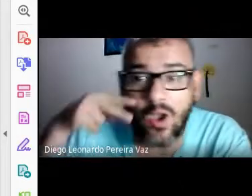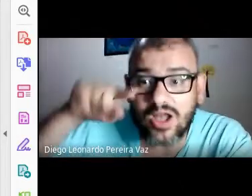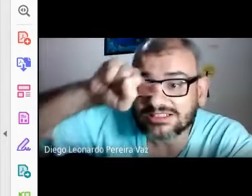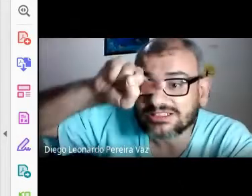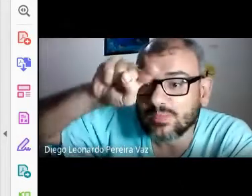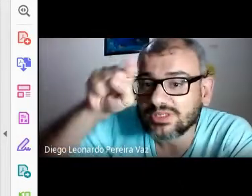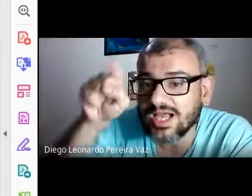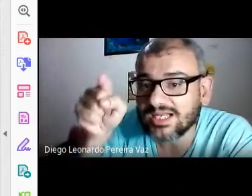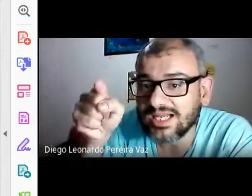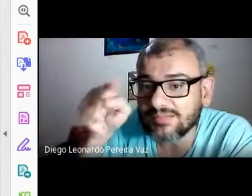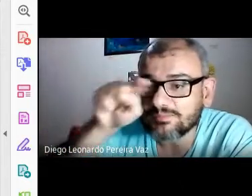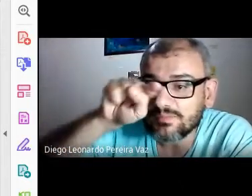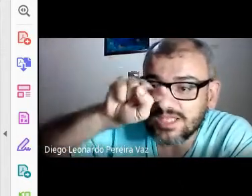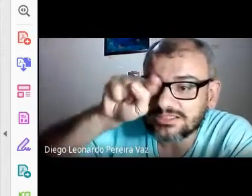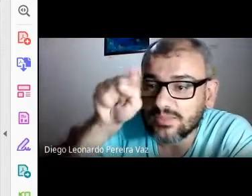Oh,